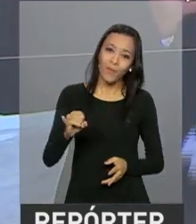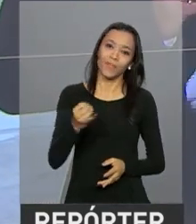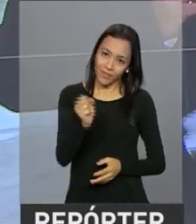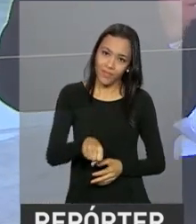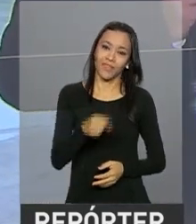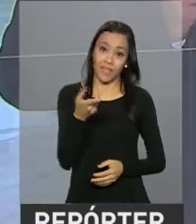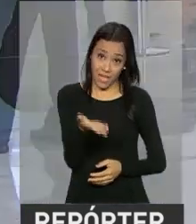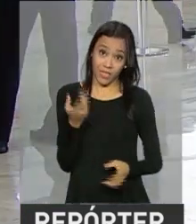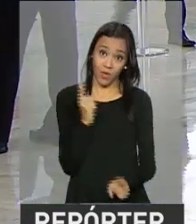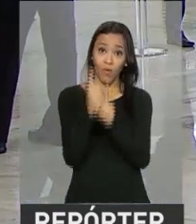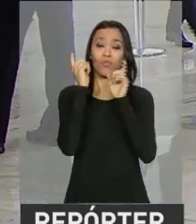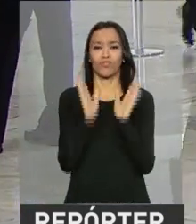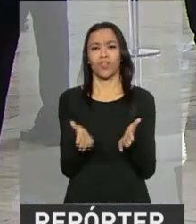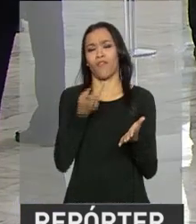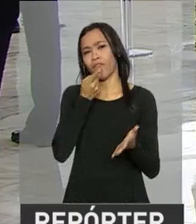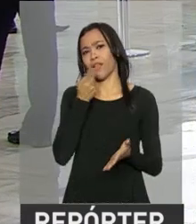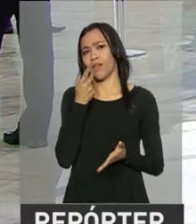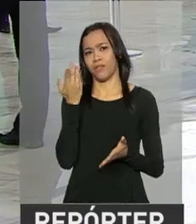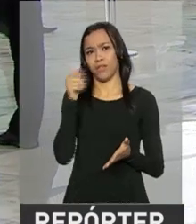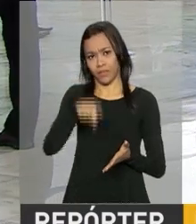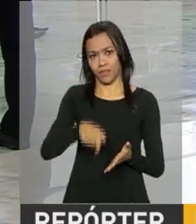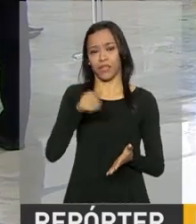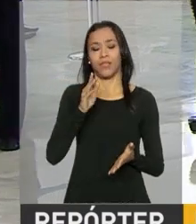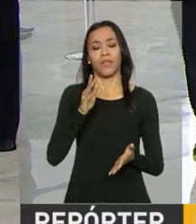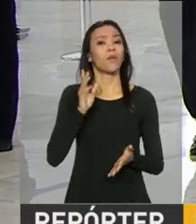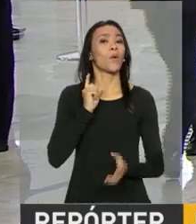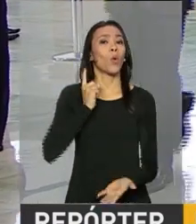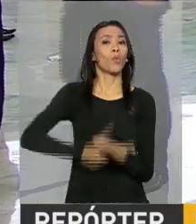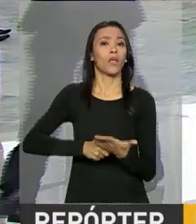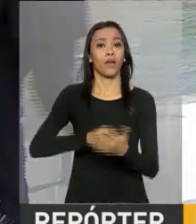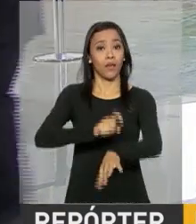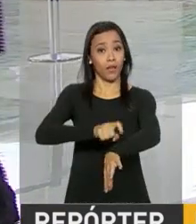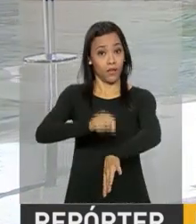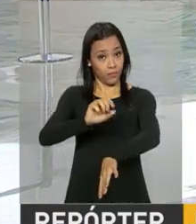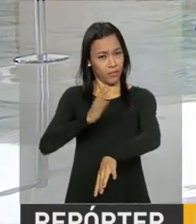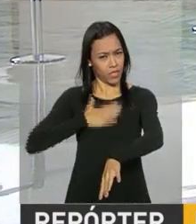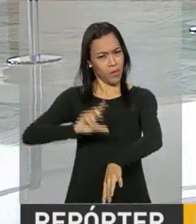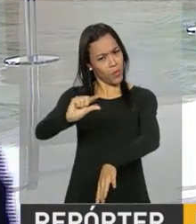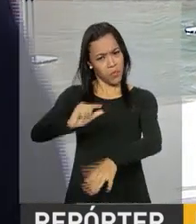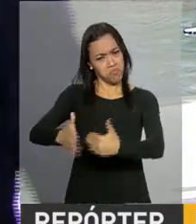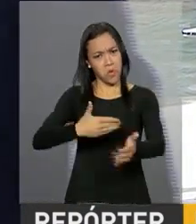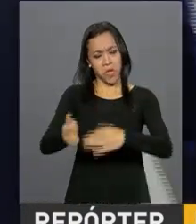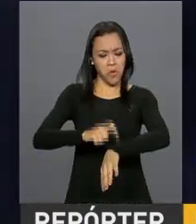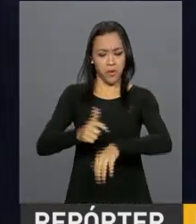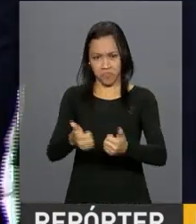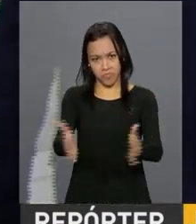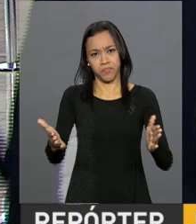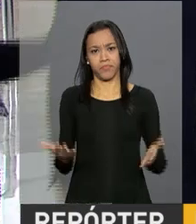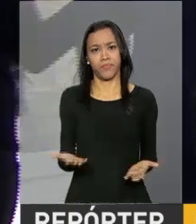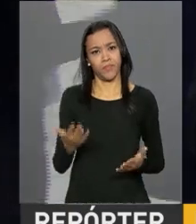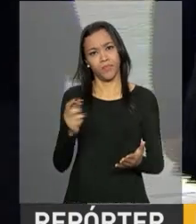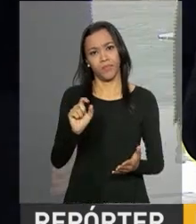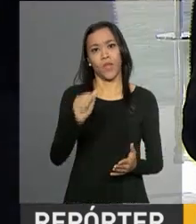isso mesmo esse encontro como a gente vem falando aí já na TV NBR esse encontro marcado para daqui a pouco né pode começar a qualquer momento agora a partir